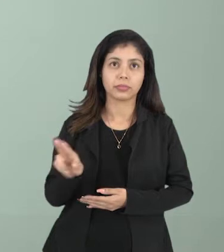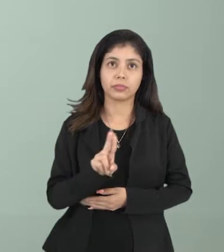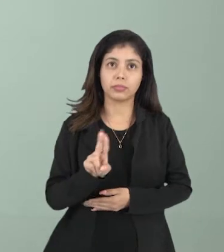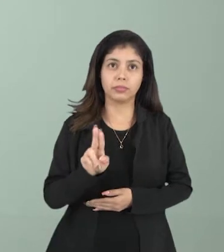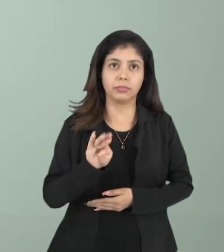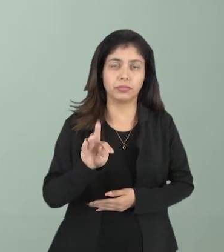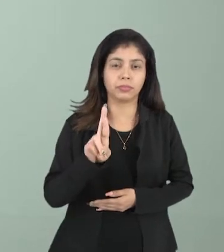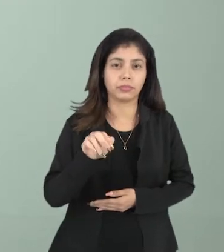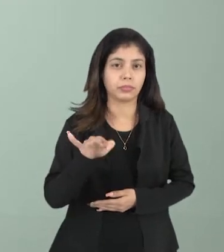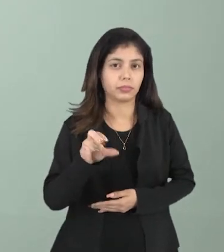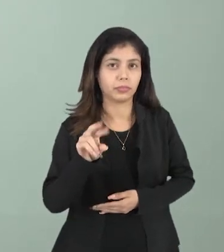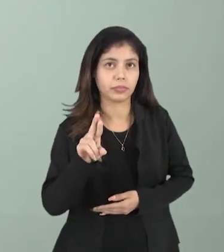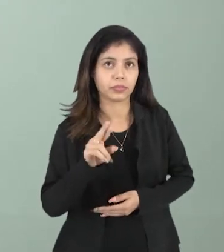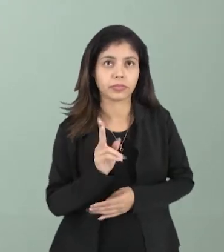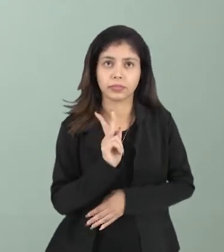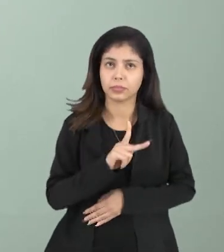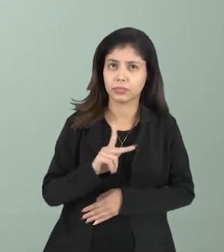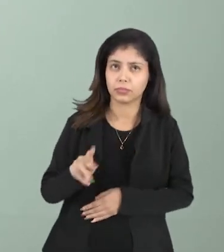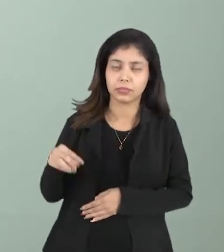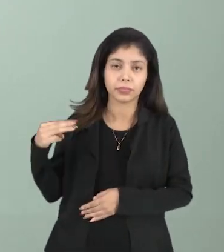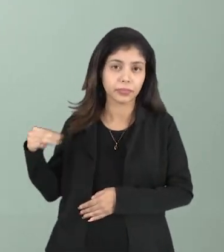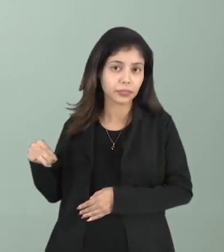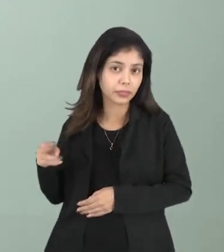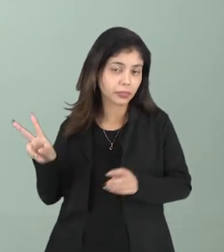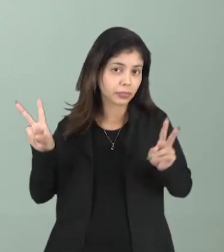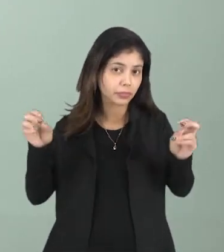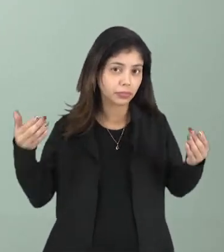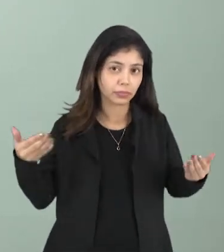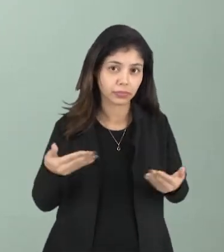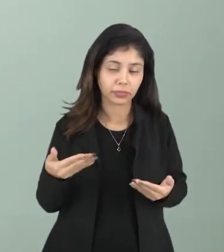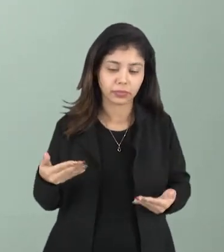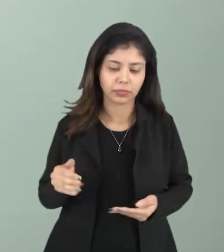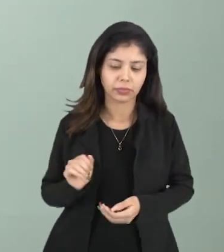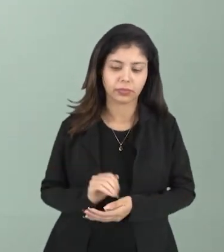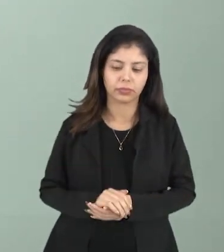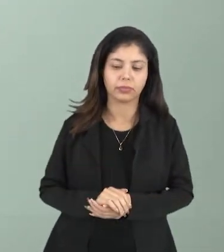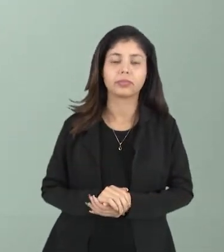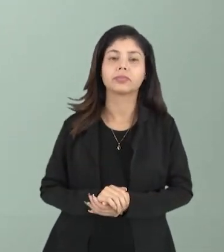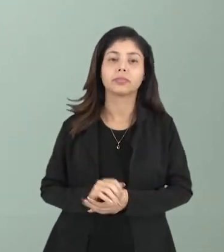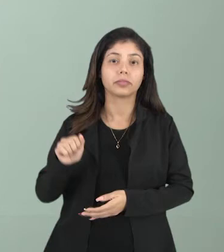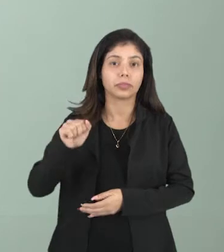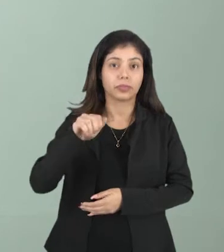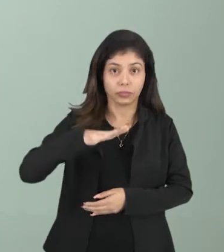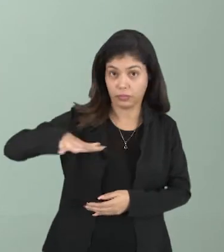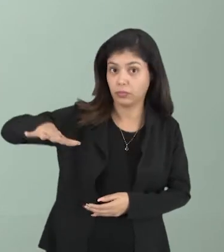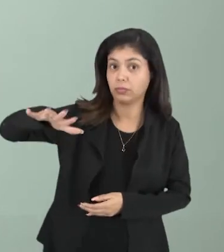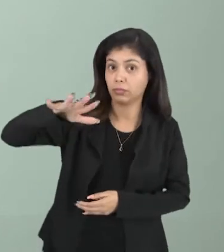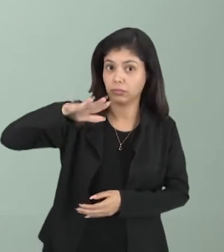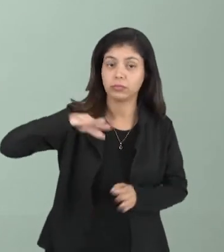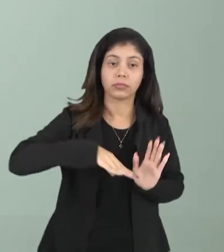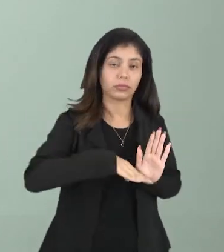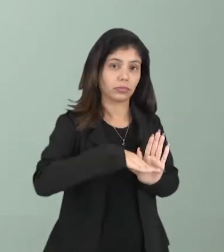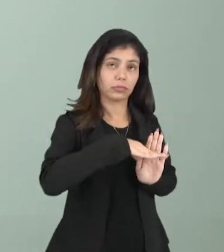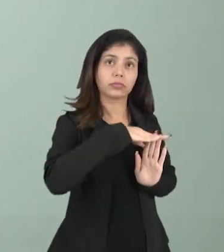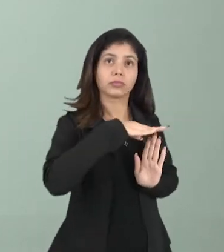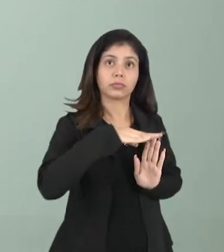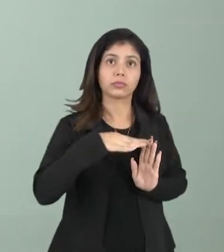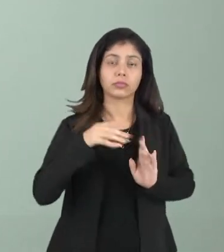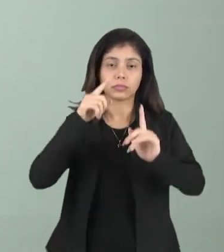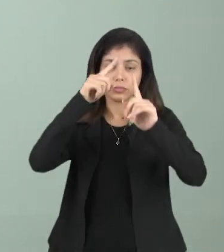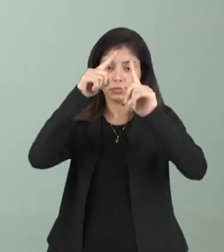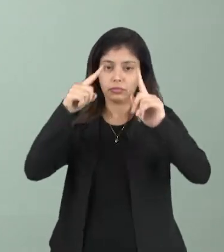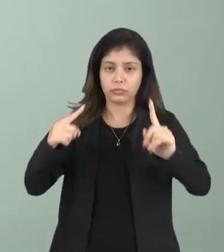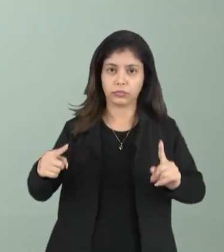bastou professor de matemática e o nosso tema de hoje é área e volume de pirâmide Então Acompanha comigo